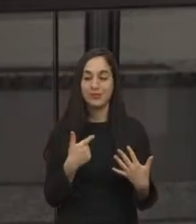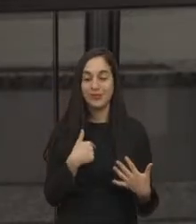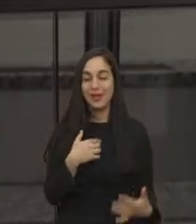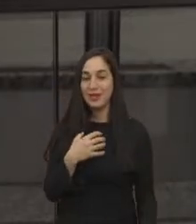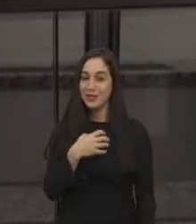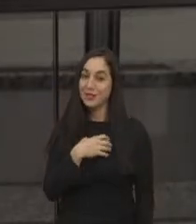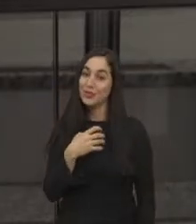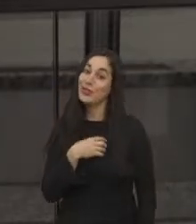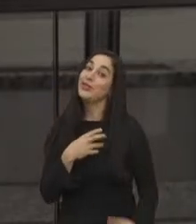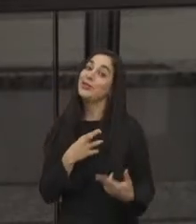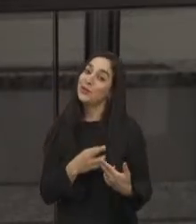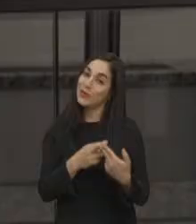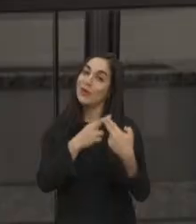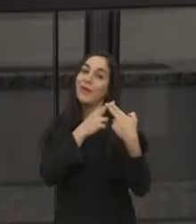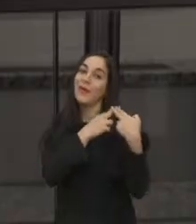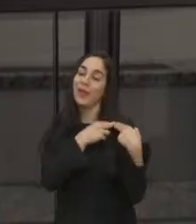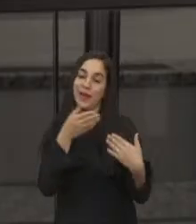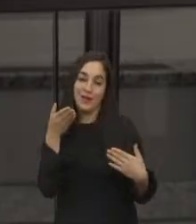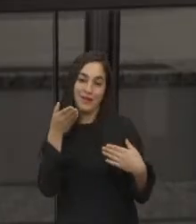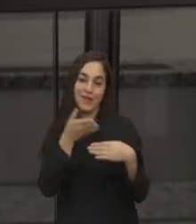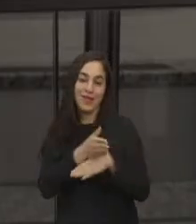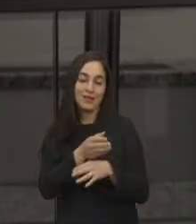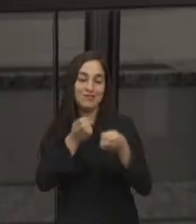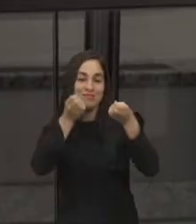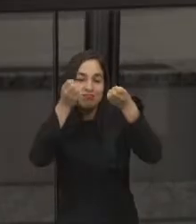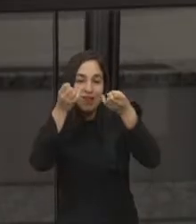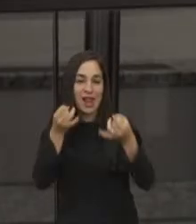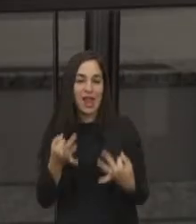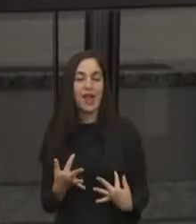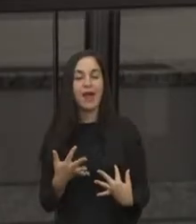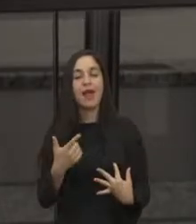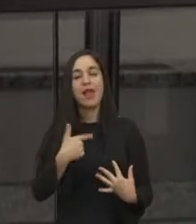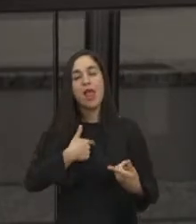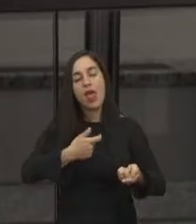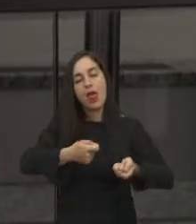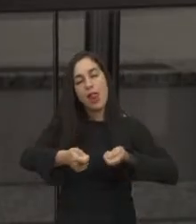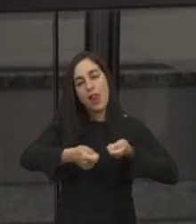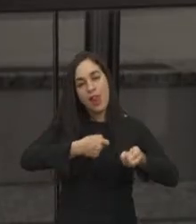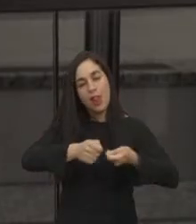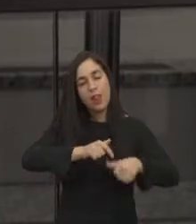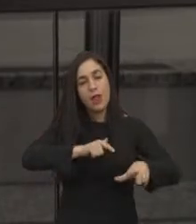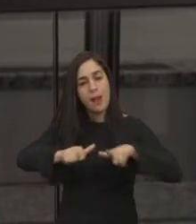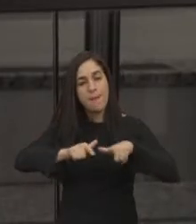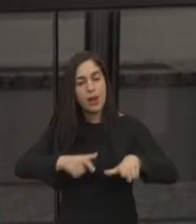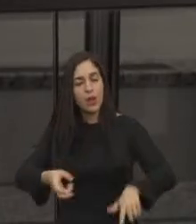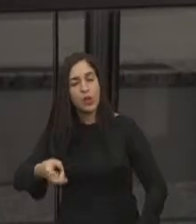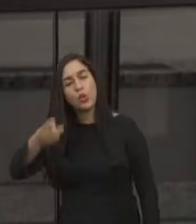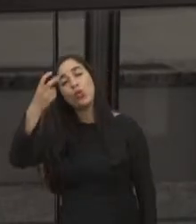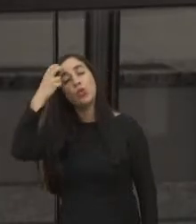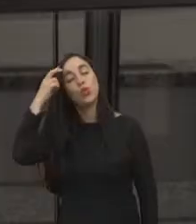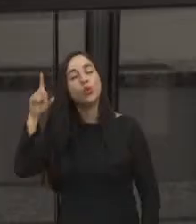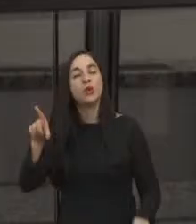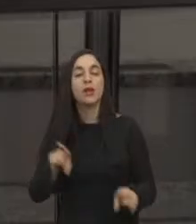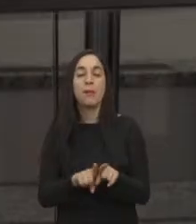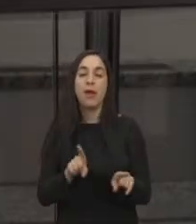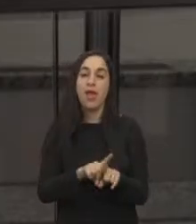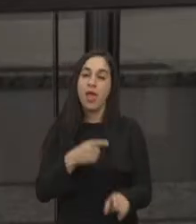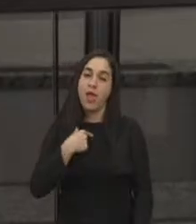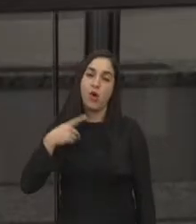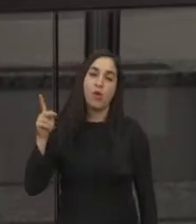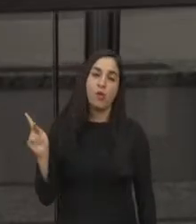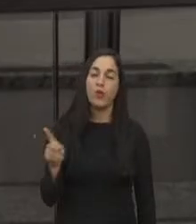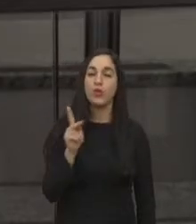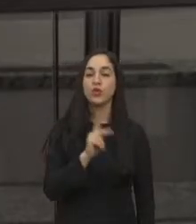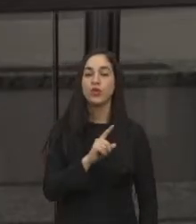na responsabilidade de vir aqui como gestora, atuante na área da cultura e professora. A gente